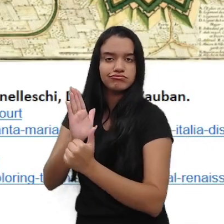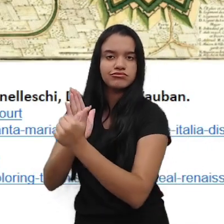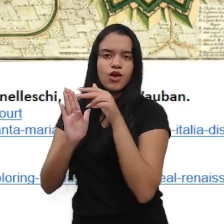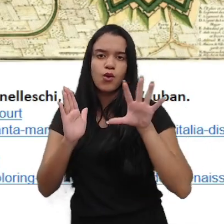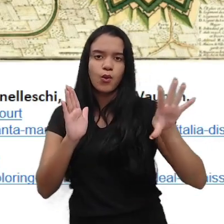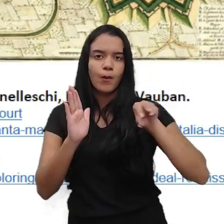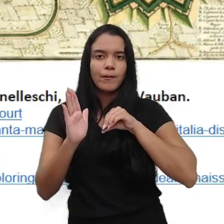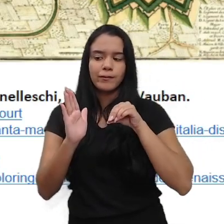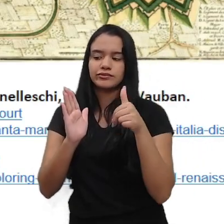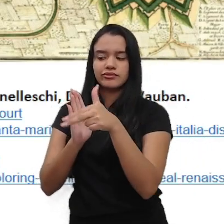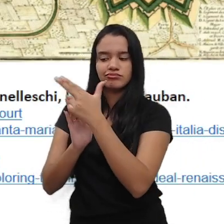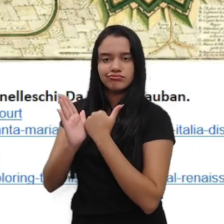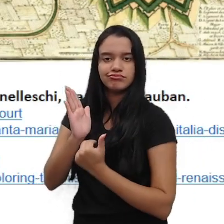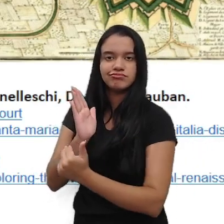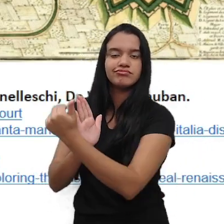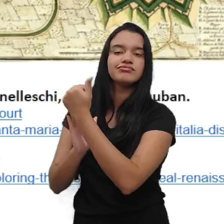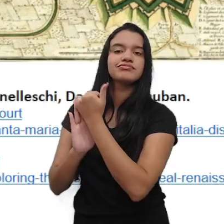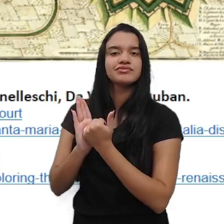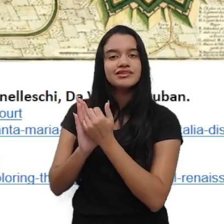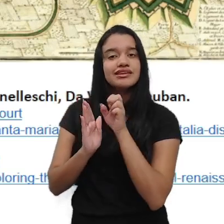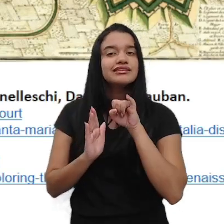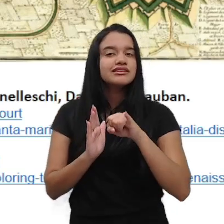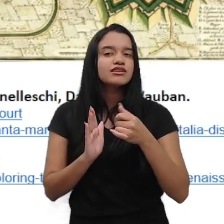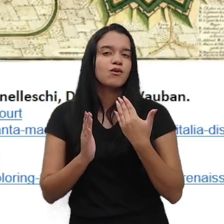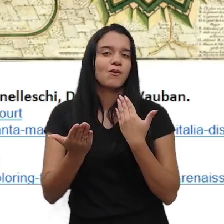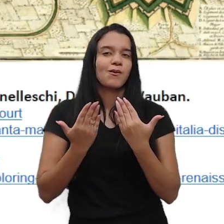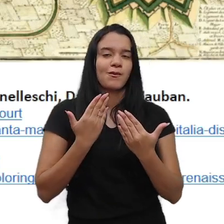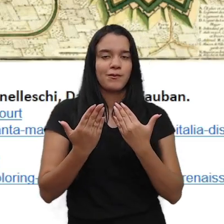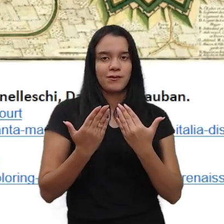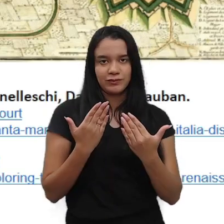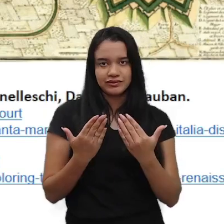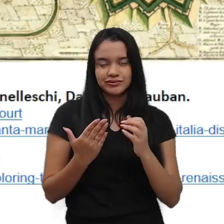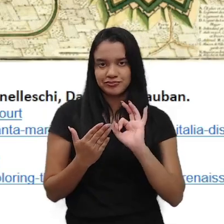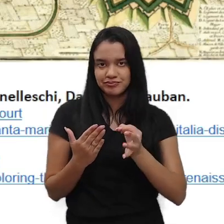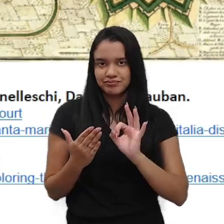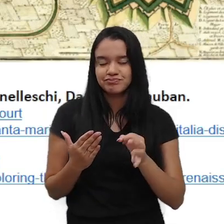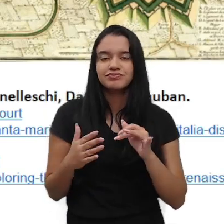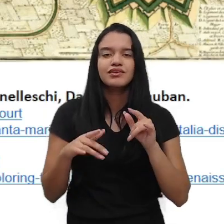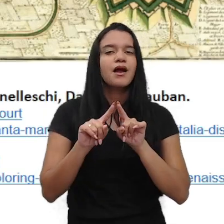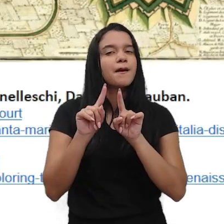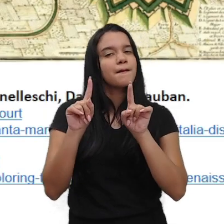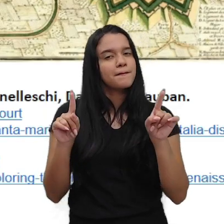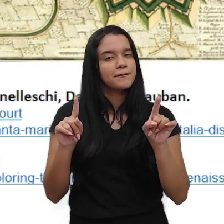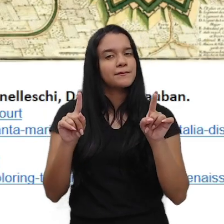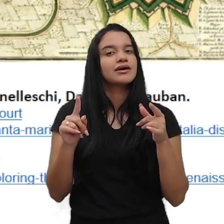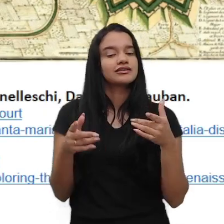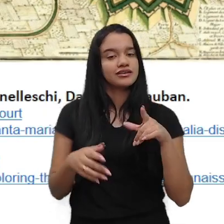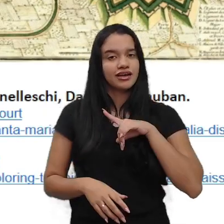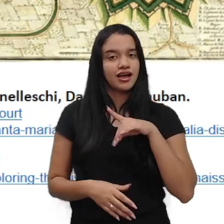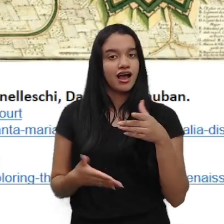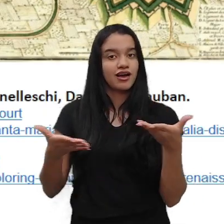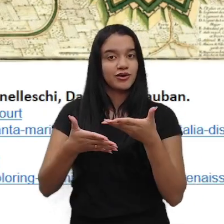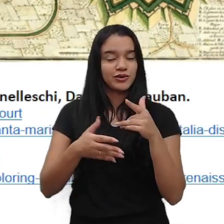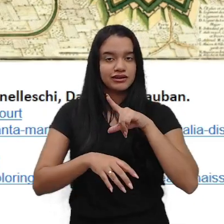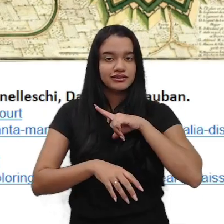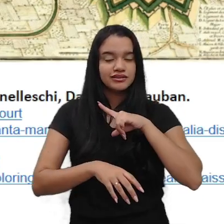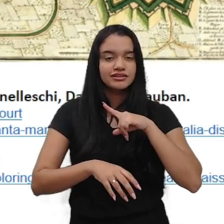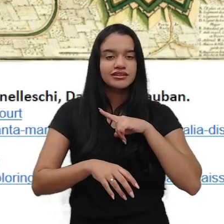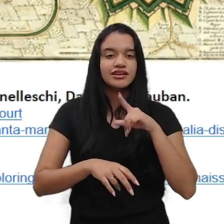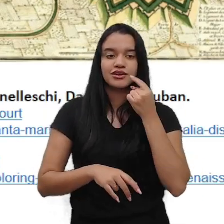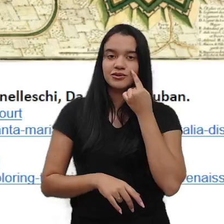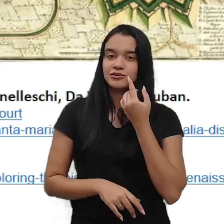bastante primário, né, se a gente comparar com o que veio posteriormente, né? Mas à direita a gente tem um